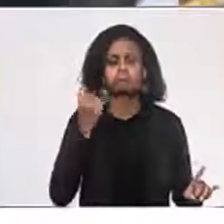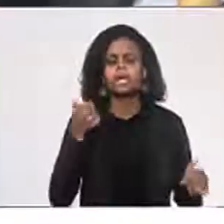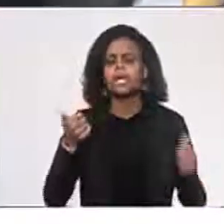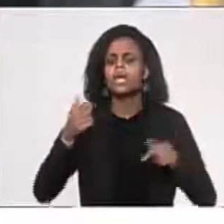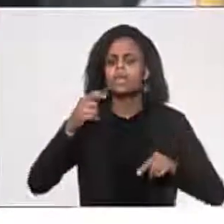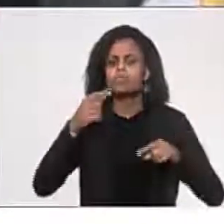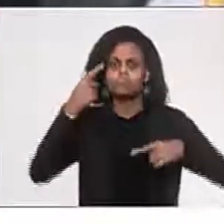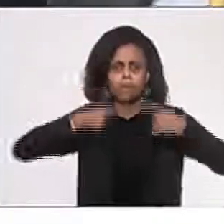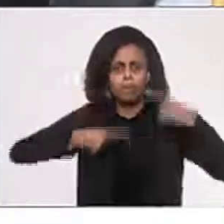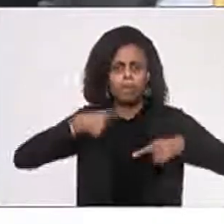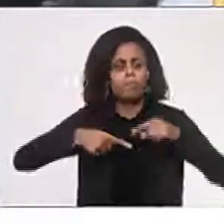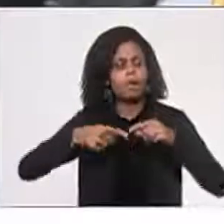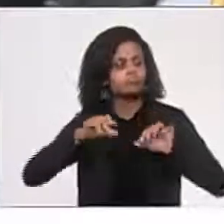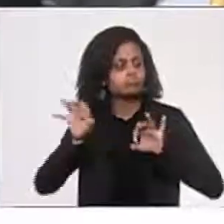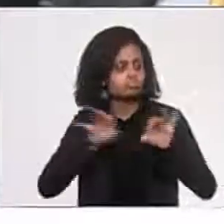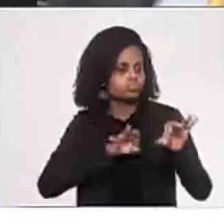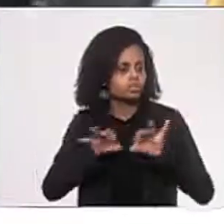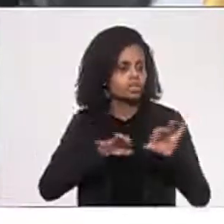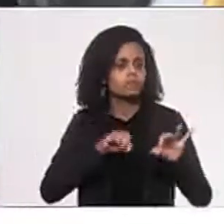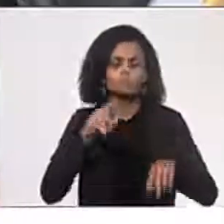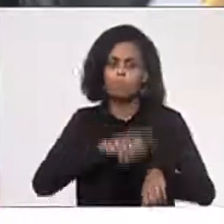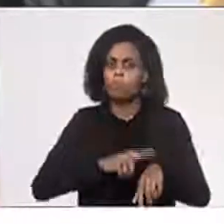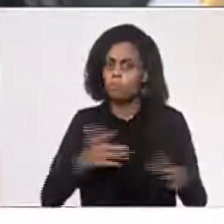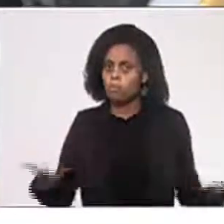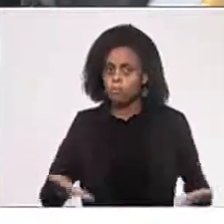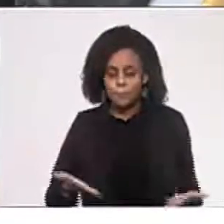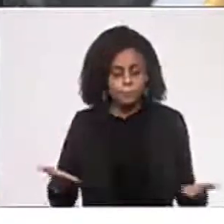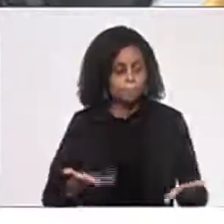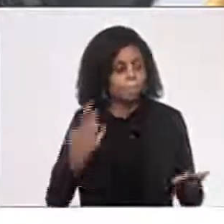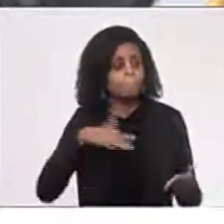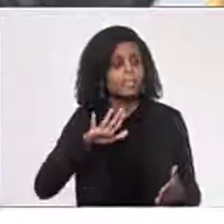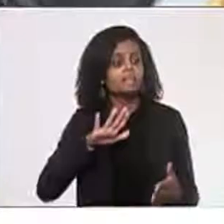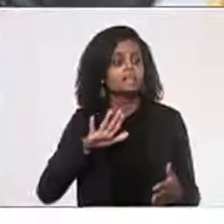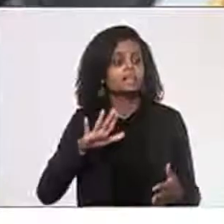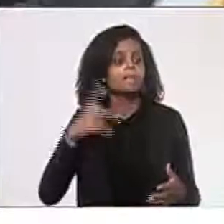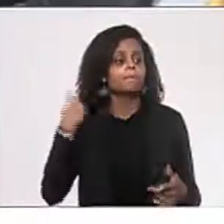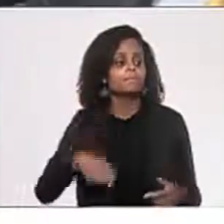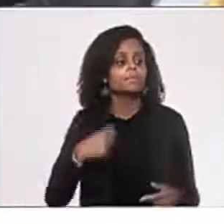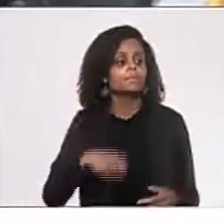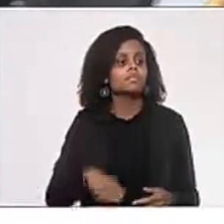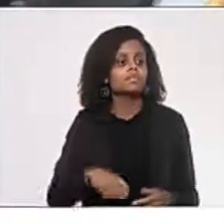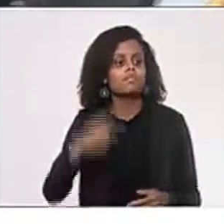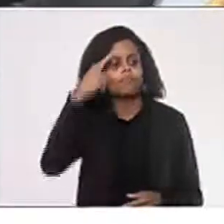projeto recebeu emenda, nós vamos ter esse momento, mas nós precisamos sim